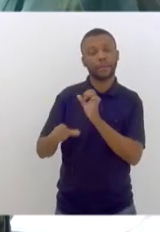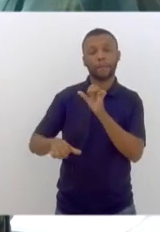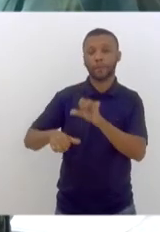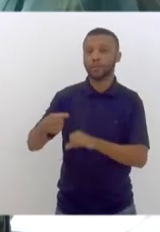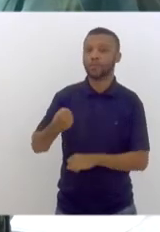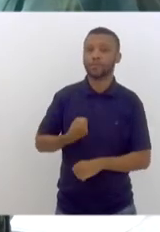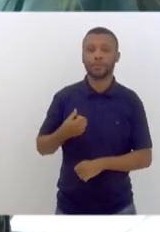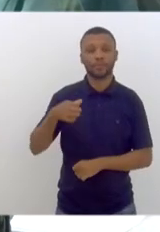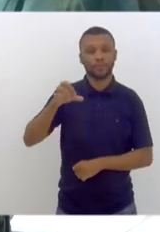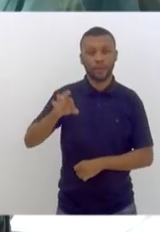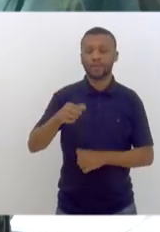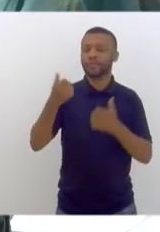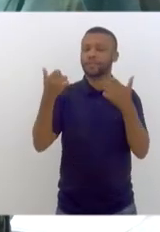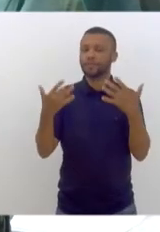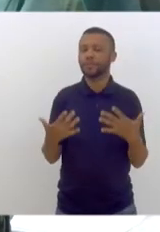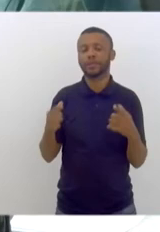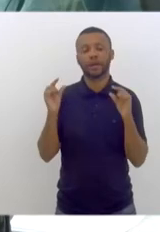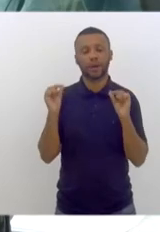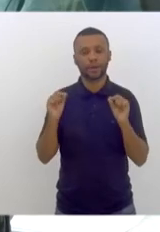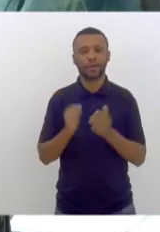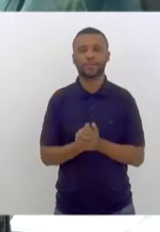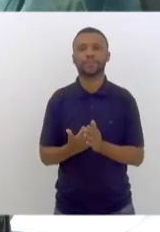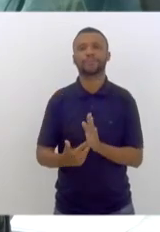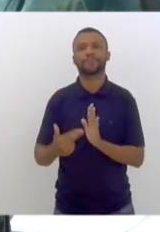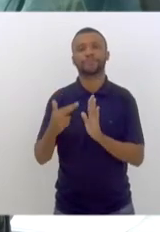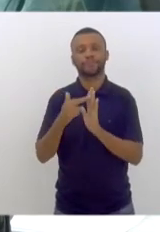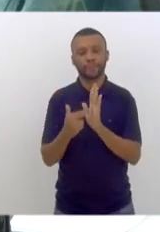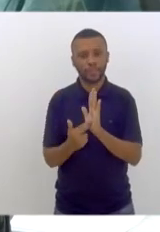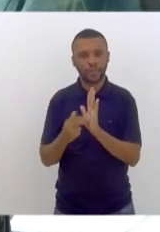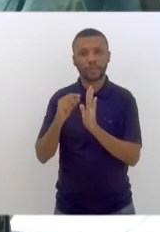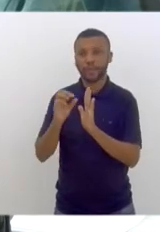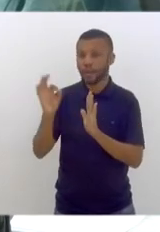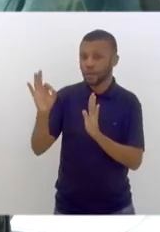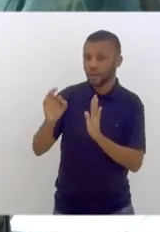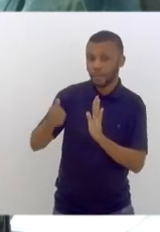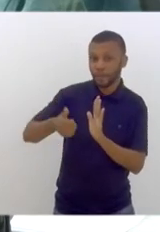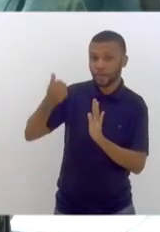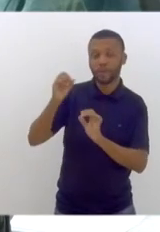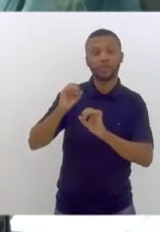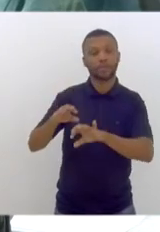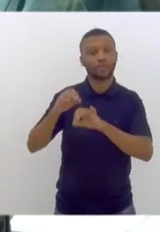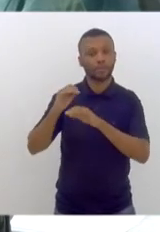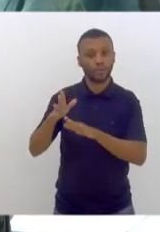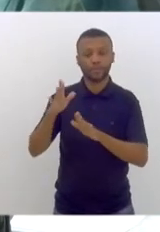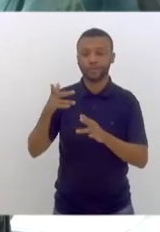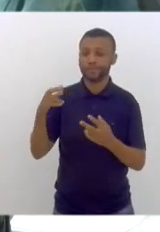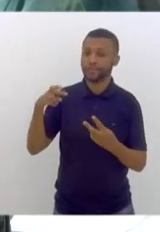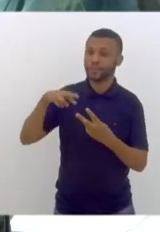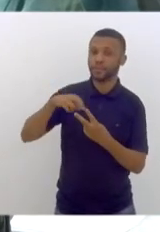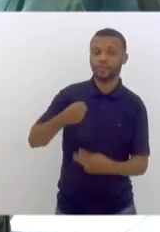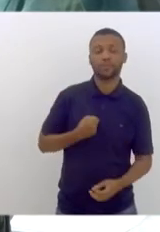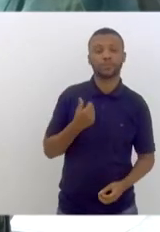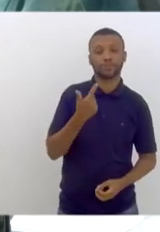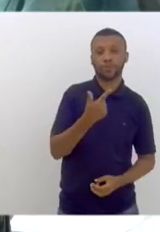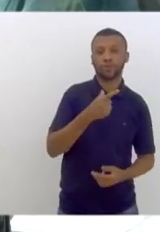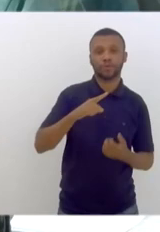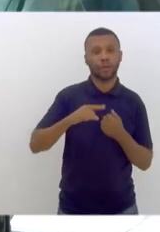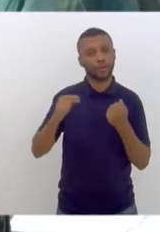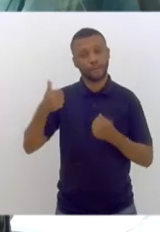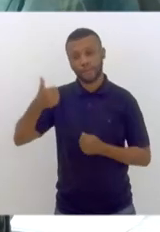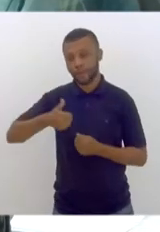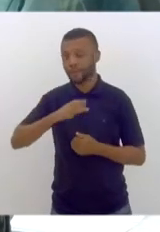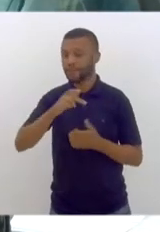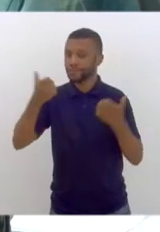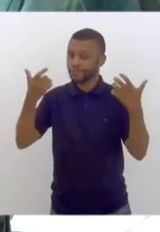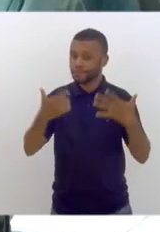número 9, que diz o seguinte: o critério do índice de melhoria de educação mencionado no inciso 2º do artigo 1º será